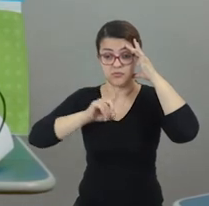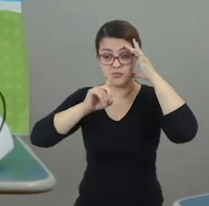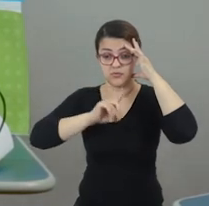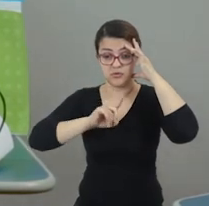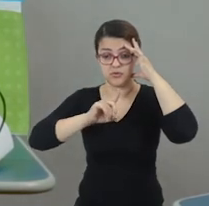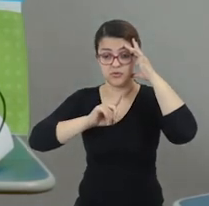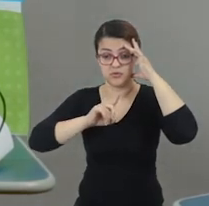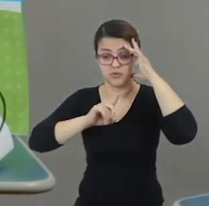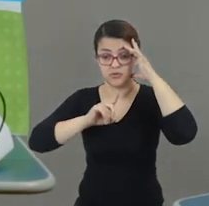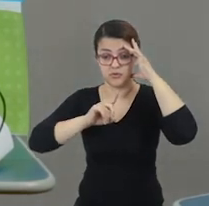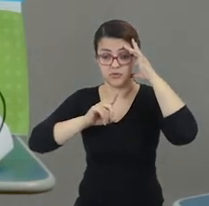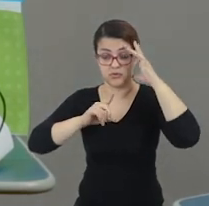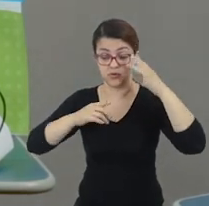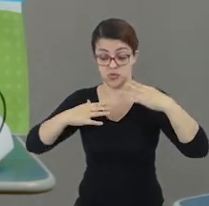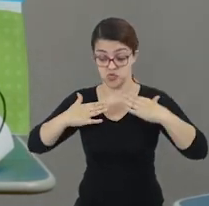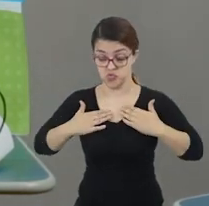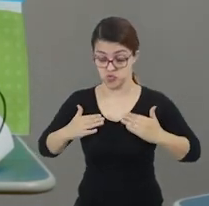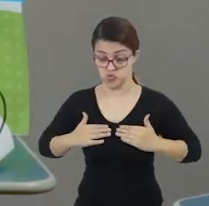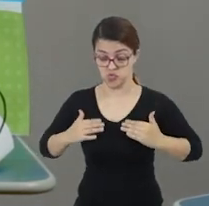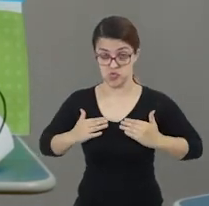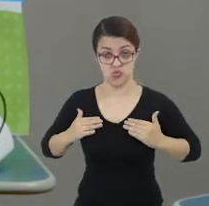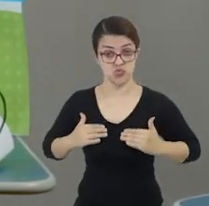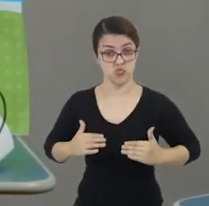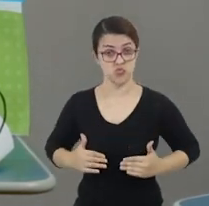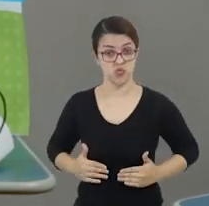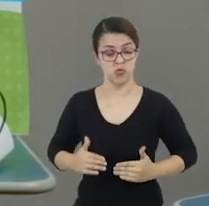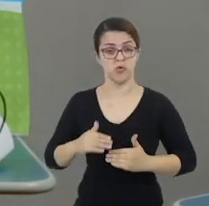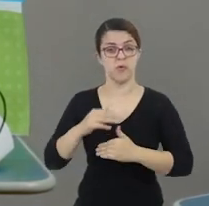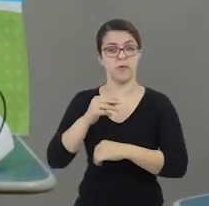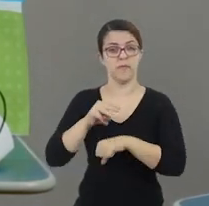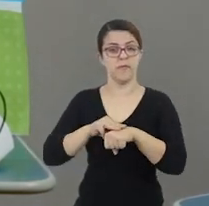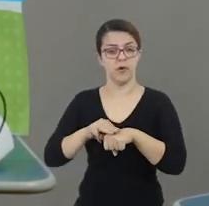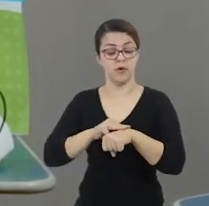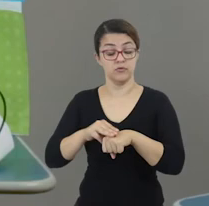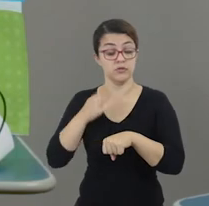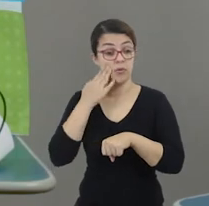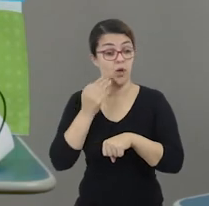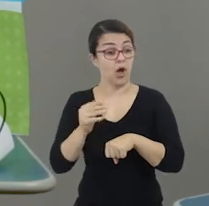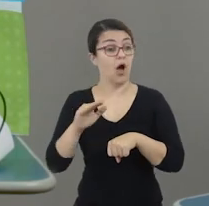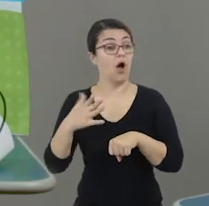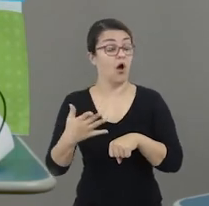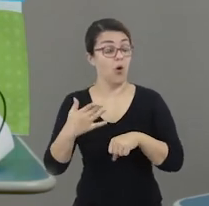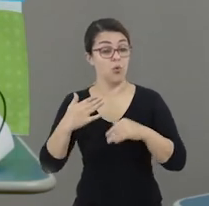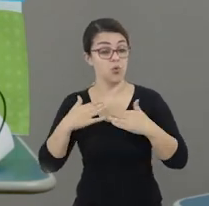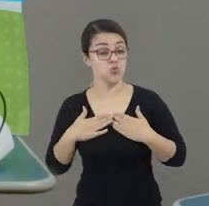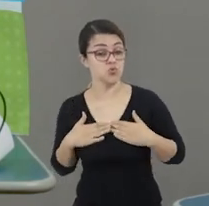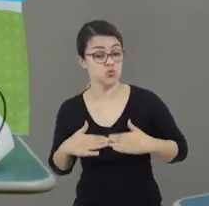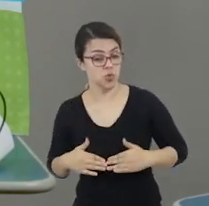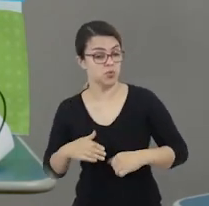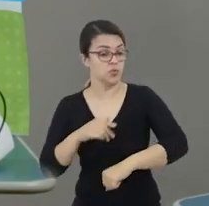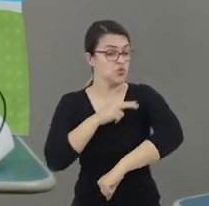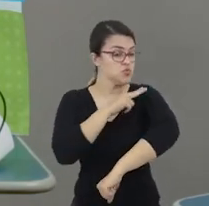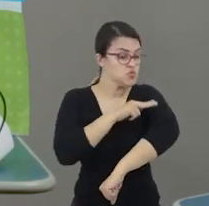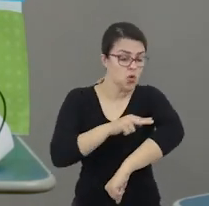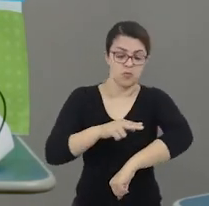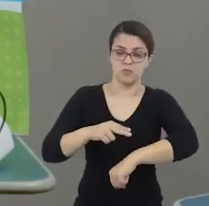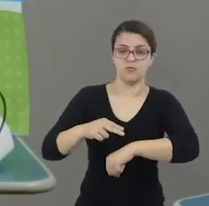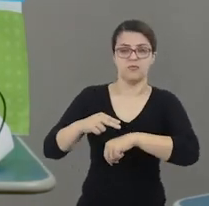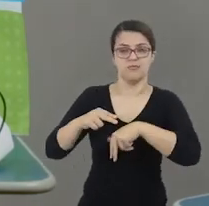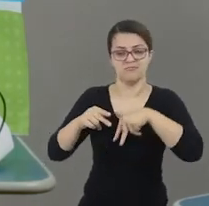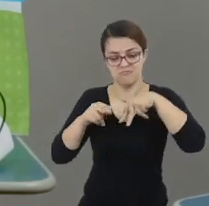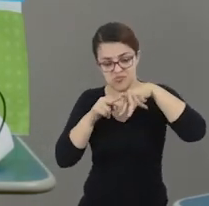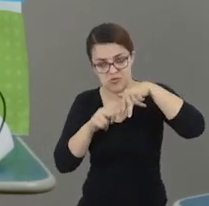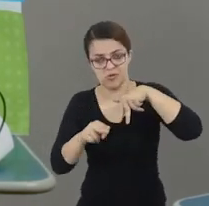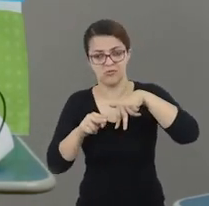marrom. Então, ela fazendo essa atividade, ela já vai conseguir nomear as partes do corpo. E continuando ciências voltada para